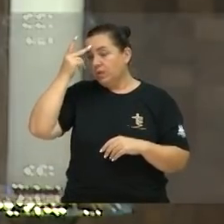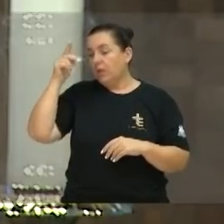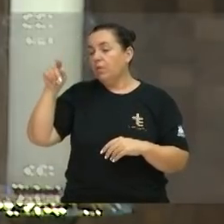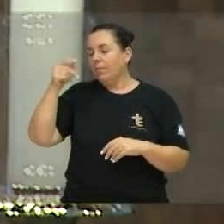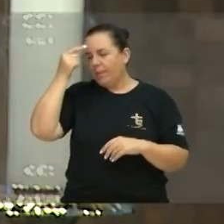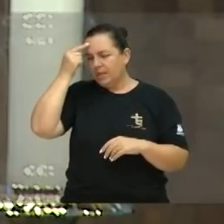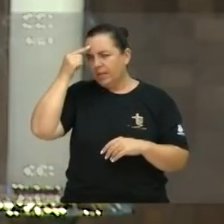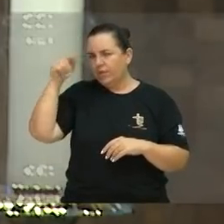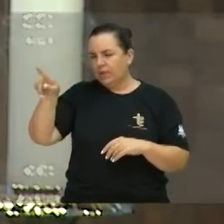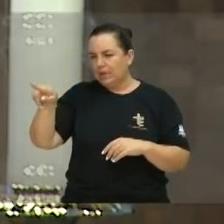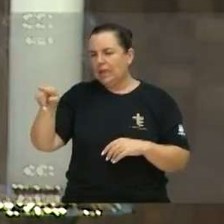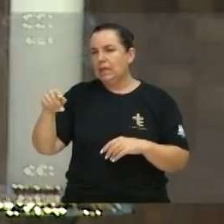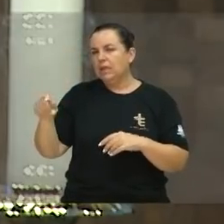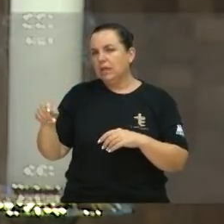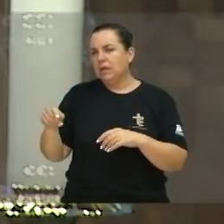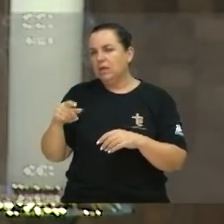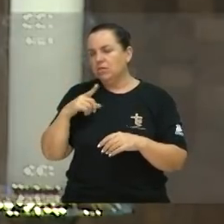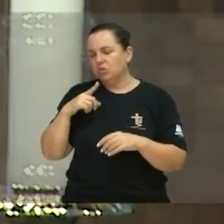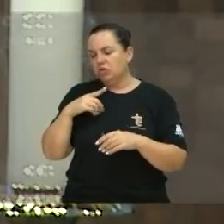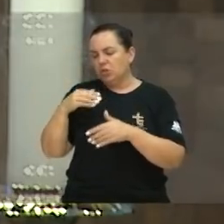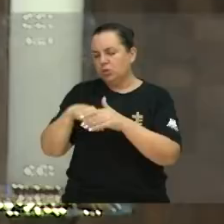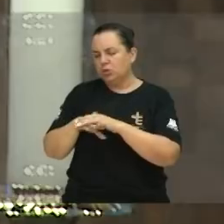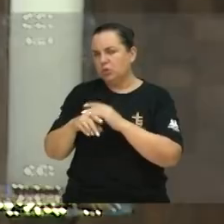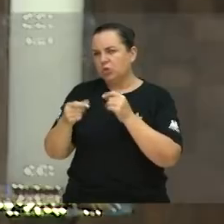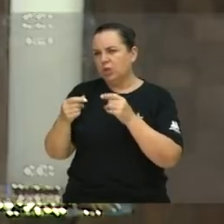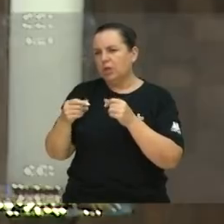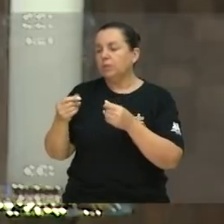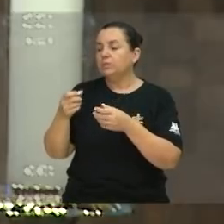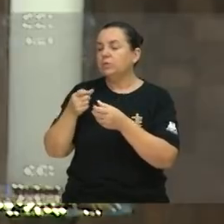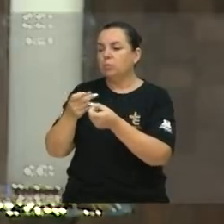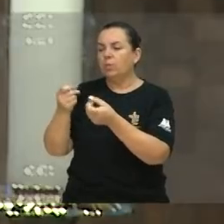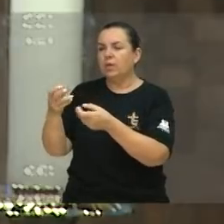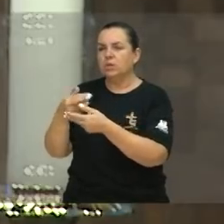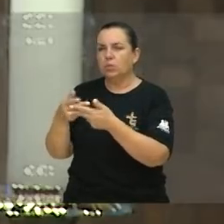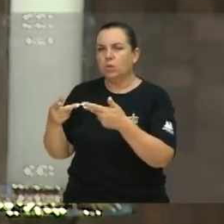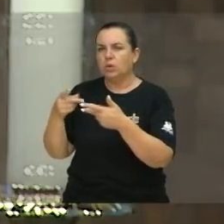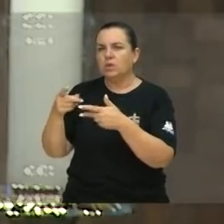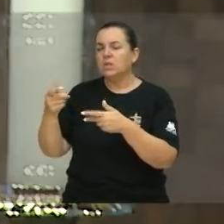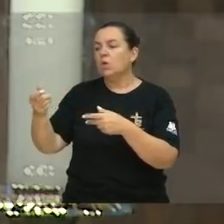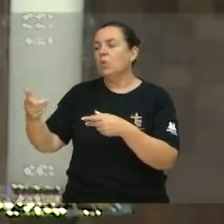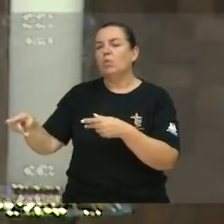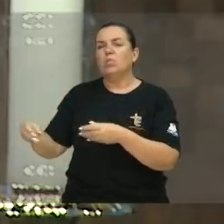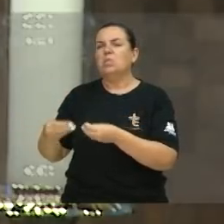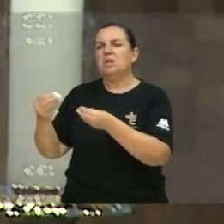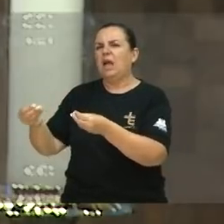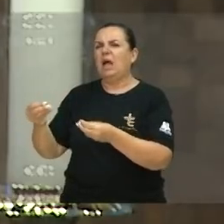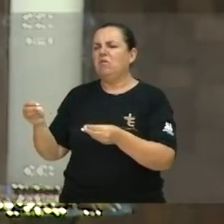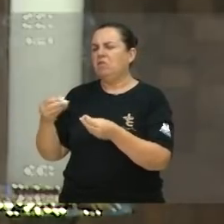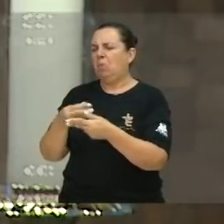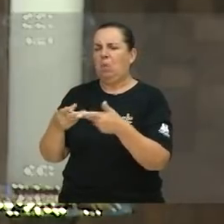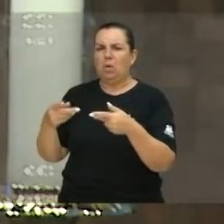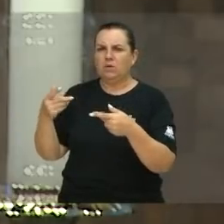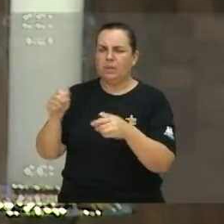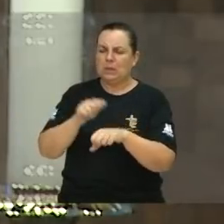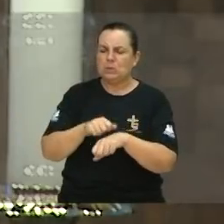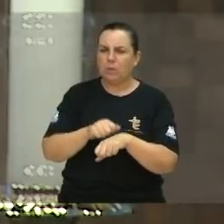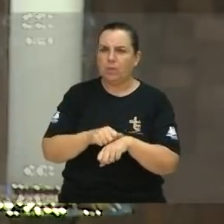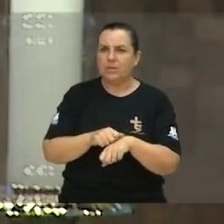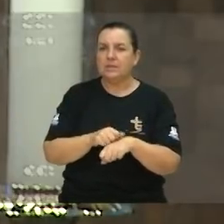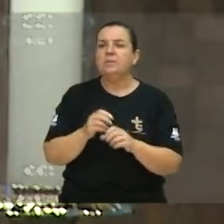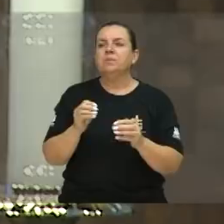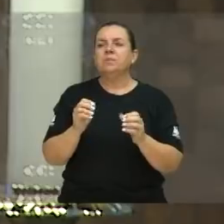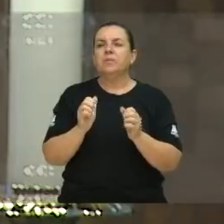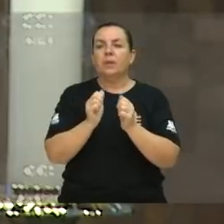compram necessário para a festa ou que desse algo aos pobres tomando então um pedaço de pão